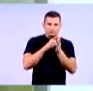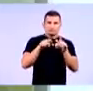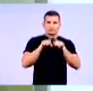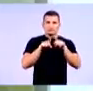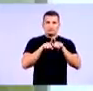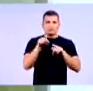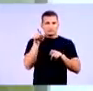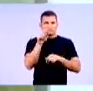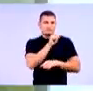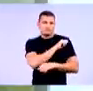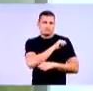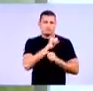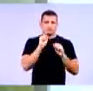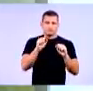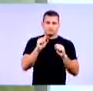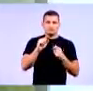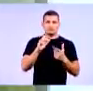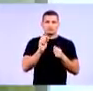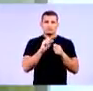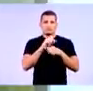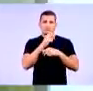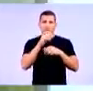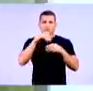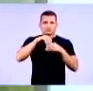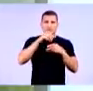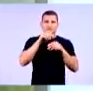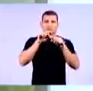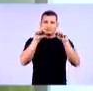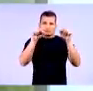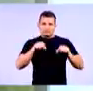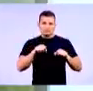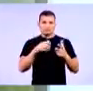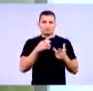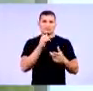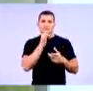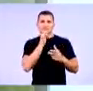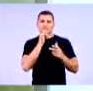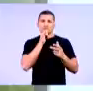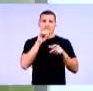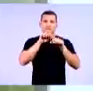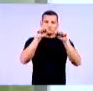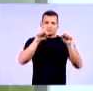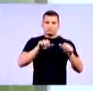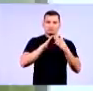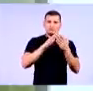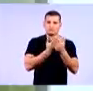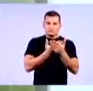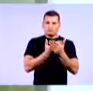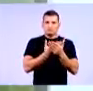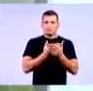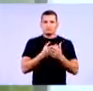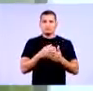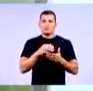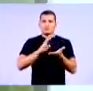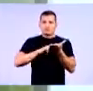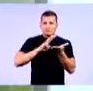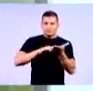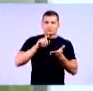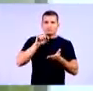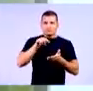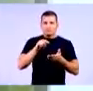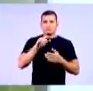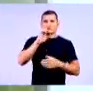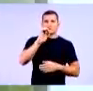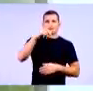alunos podem realizar no sistema, no caso de um sistema escolar que a gente está citando, né? Então, os métodos são as operações que esses alunos